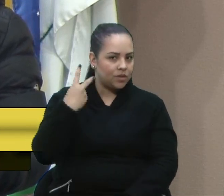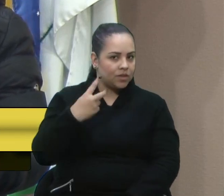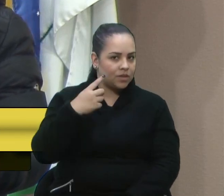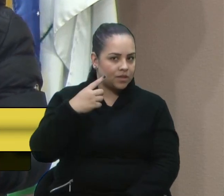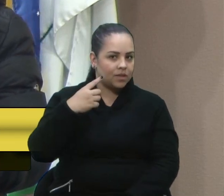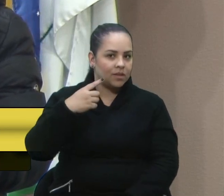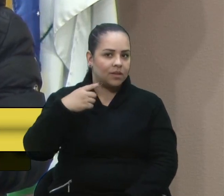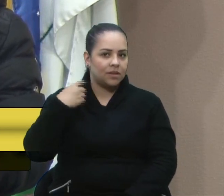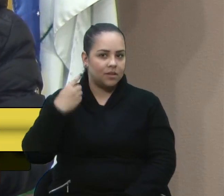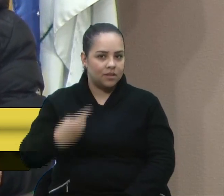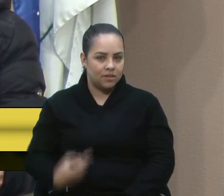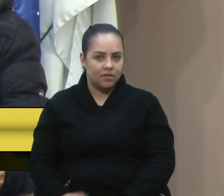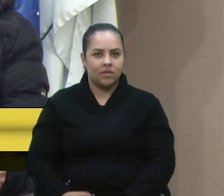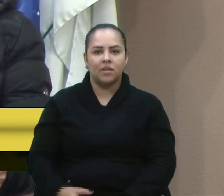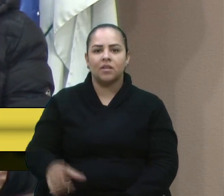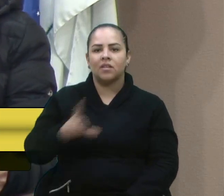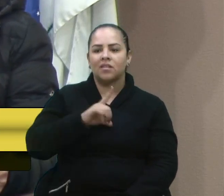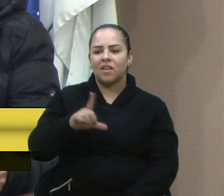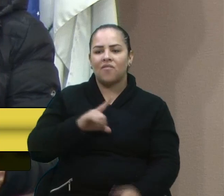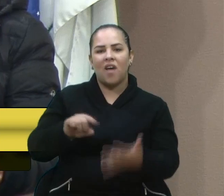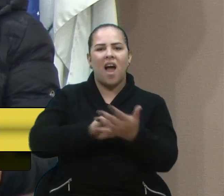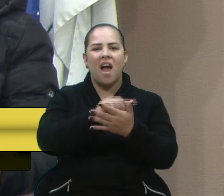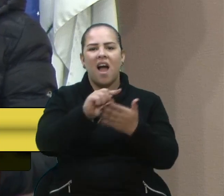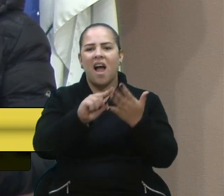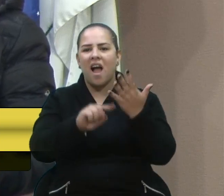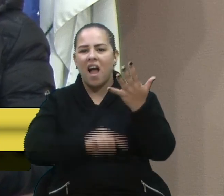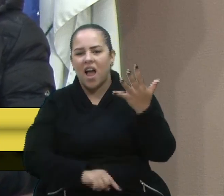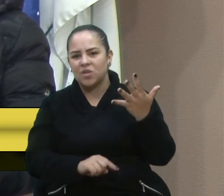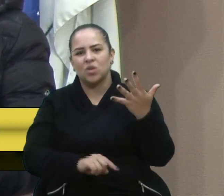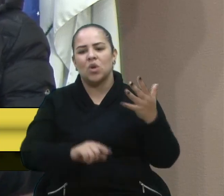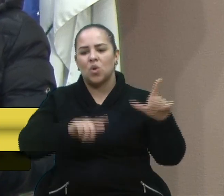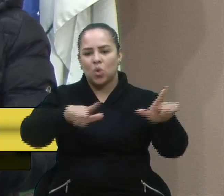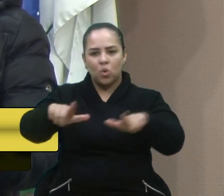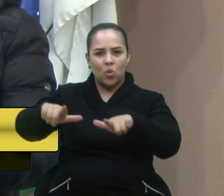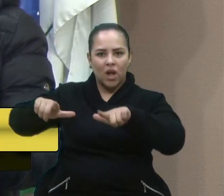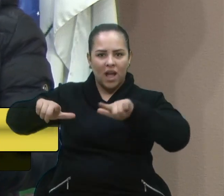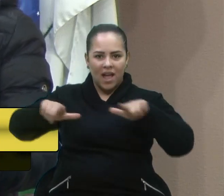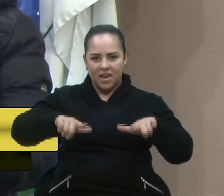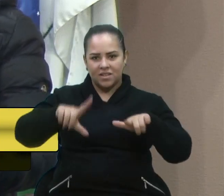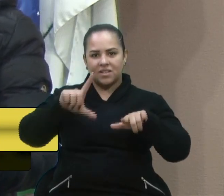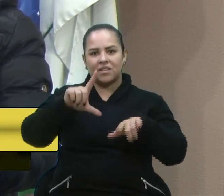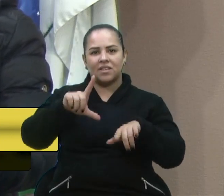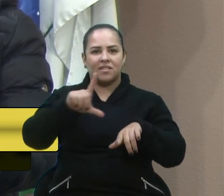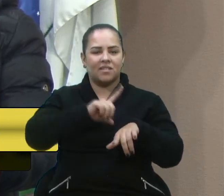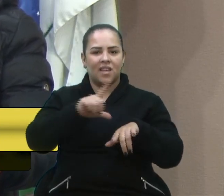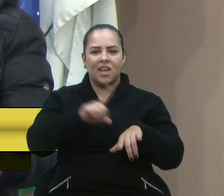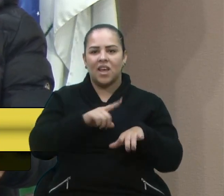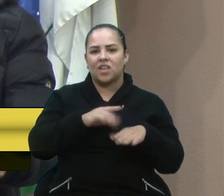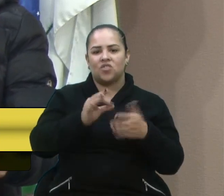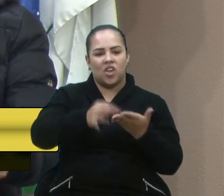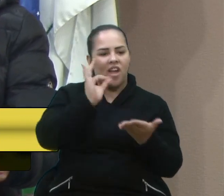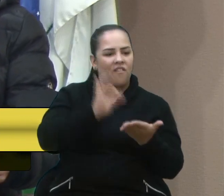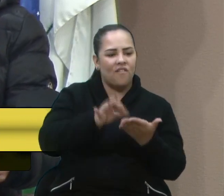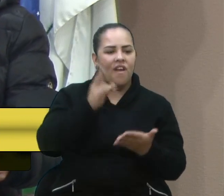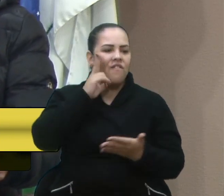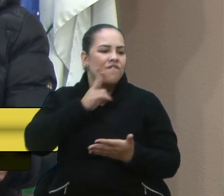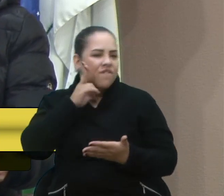turismo receptivo, albergue da juventude, antiquário, ateliê de artes, bistrôs, cafeteria, loja de vinho,